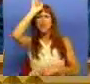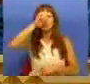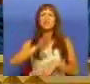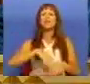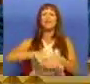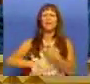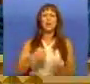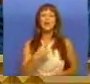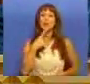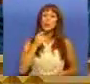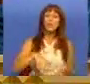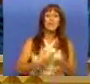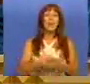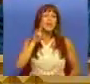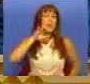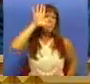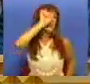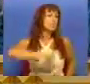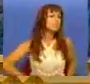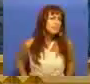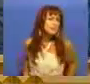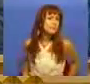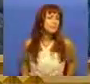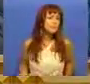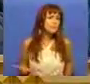pergunto-lhe, por exemplo, Sra. Ministra,